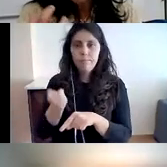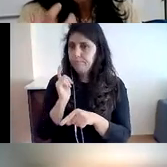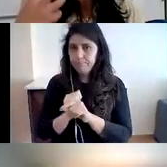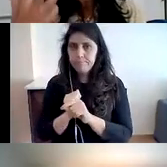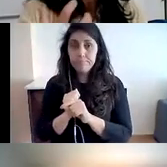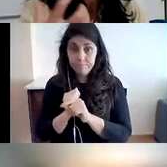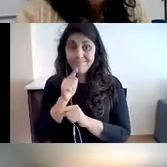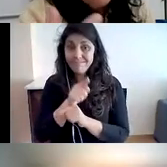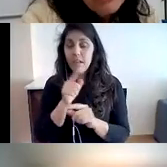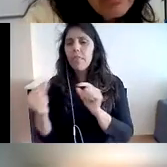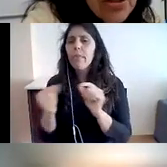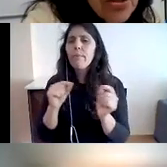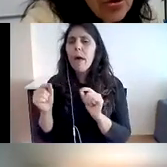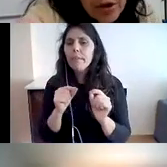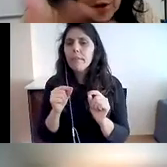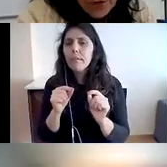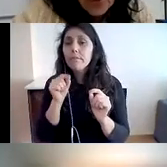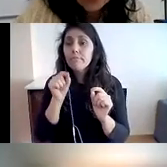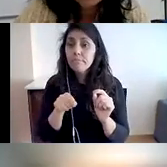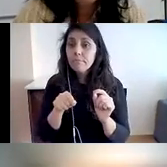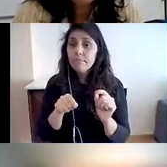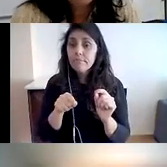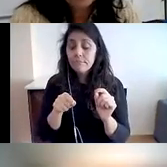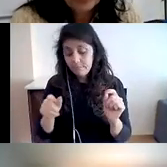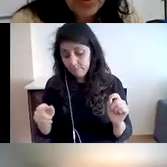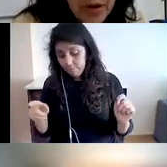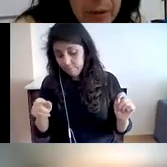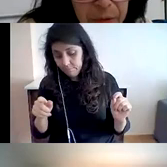E aqui, para além das questões que foram